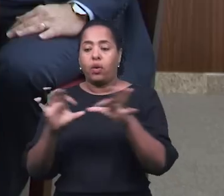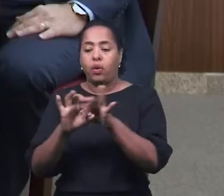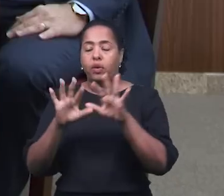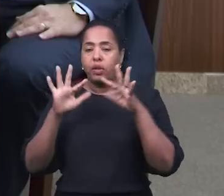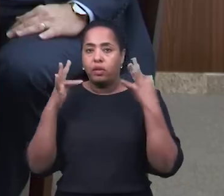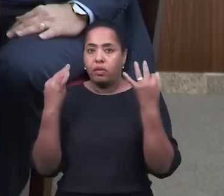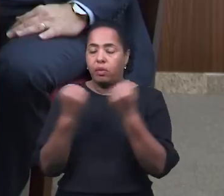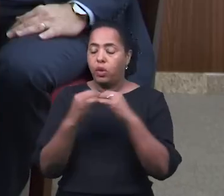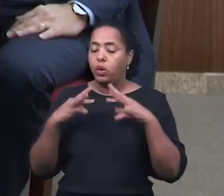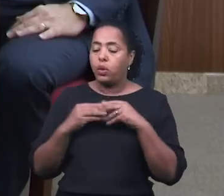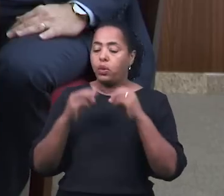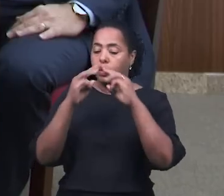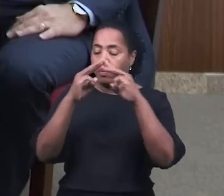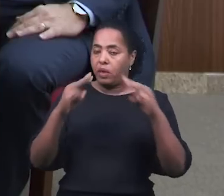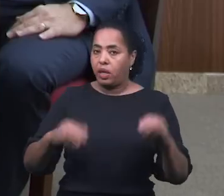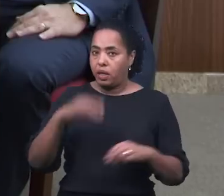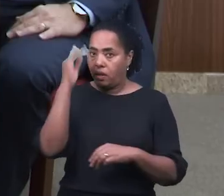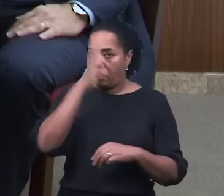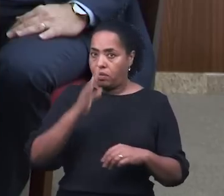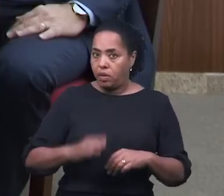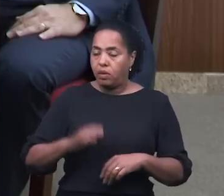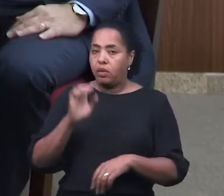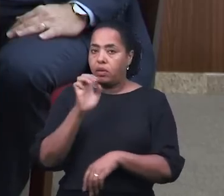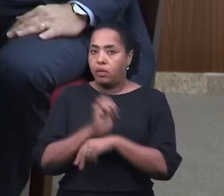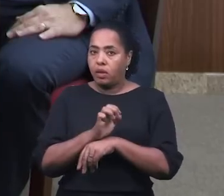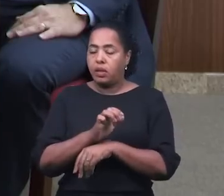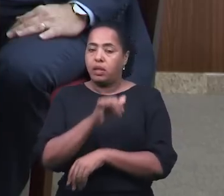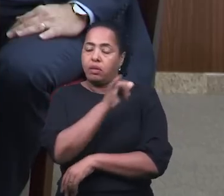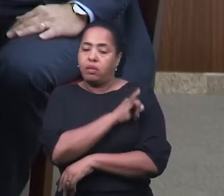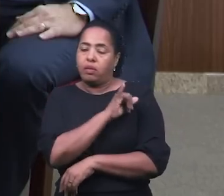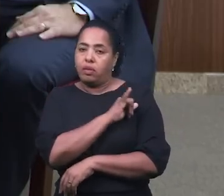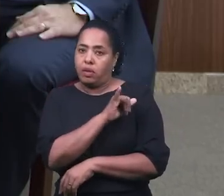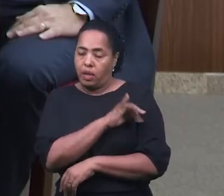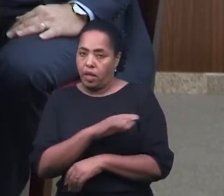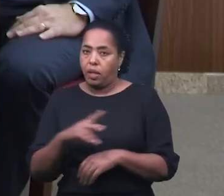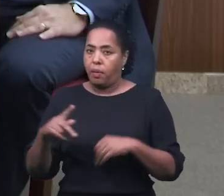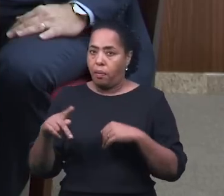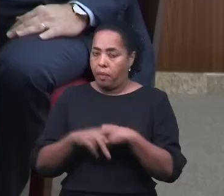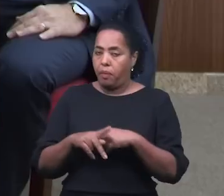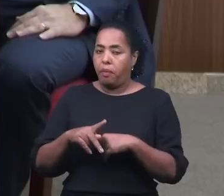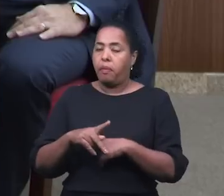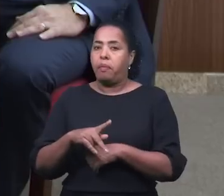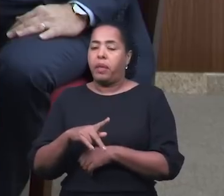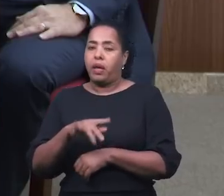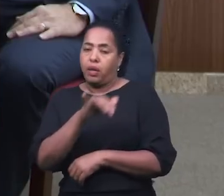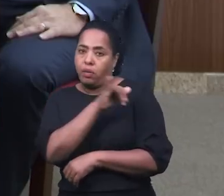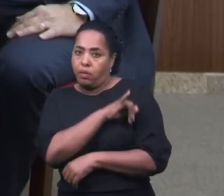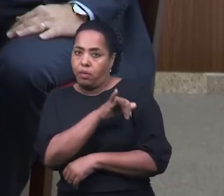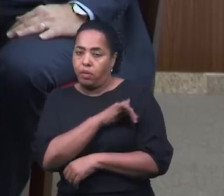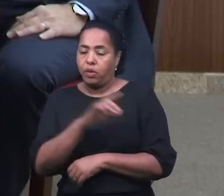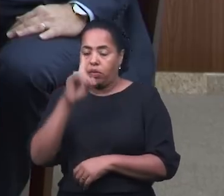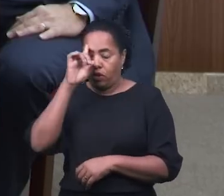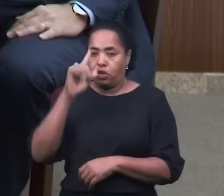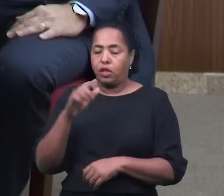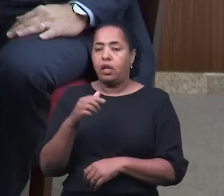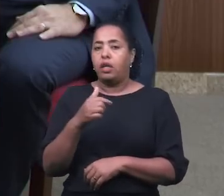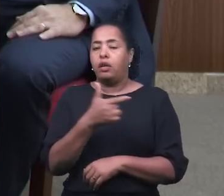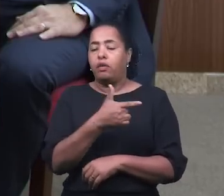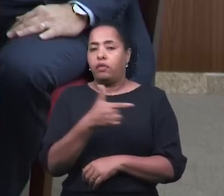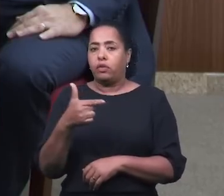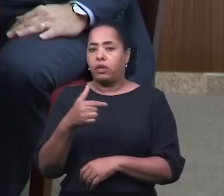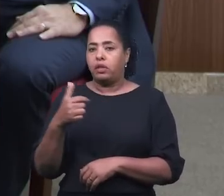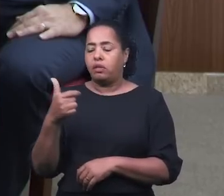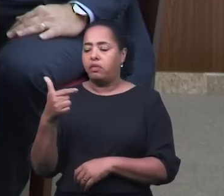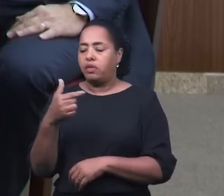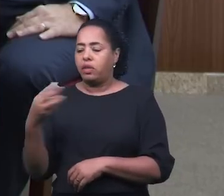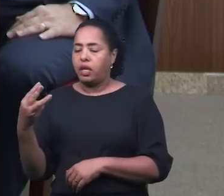Família em todos os Manéis do Brasil. Aqui no estado do Rio temos no Mané de Pedro do Rio, nos dias 22, 23 e